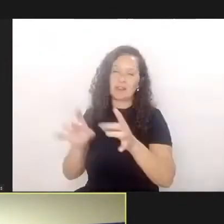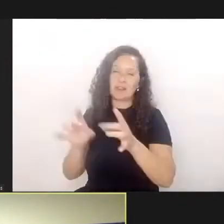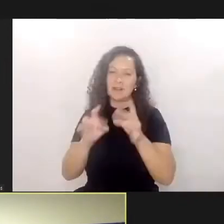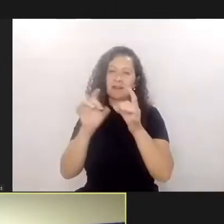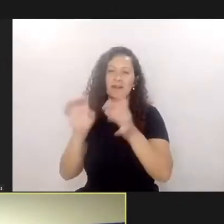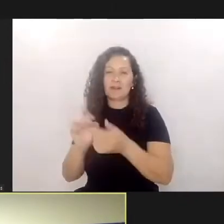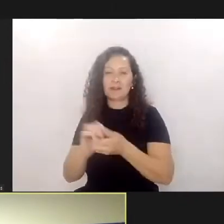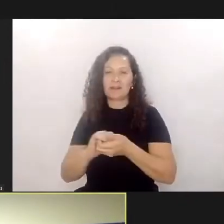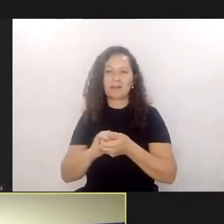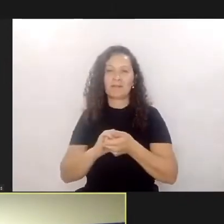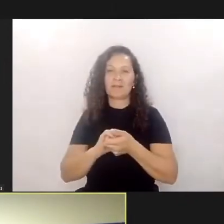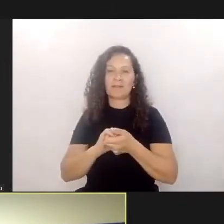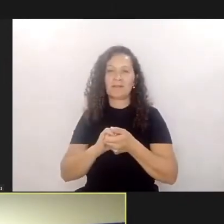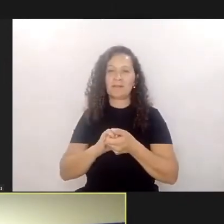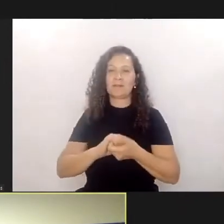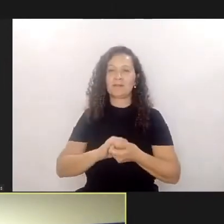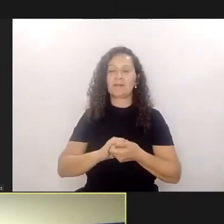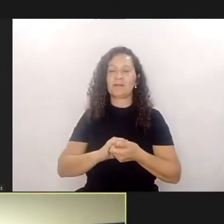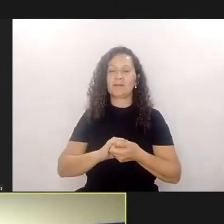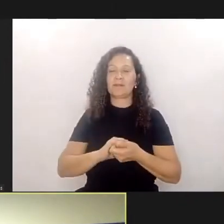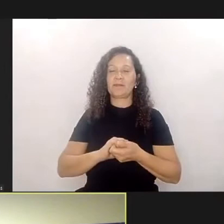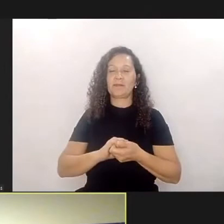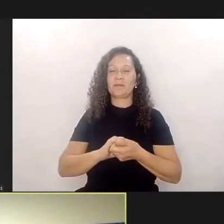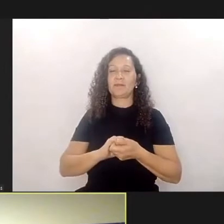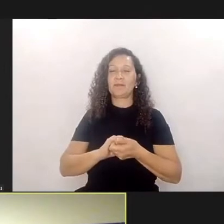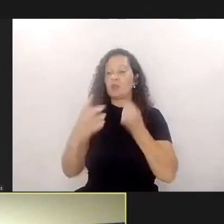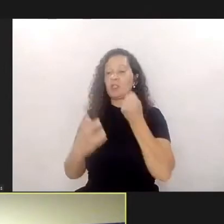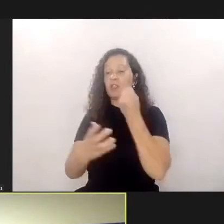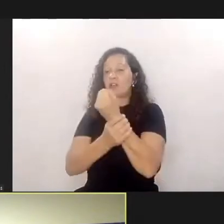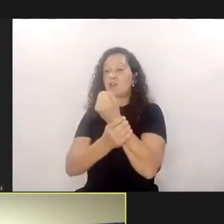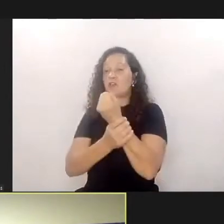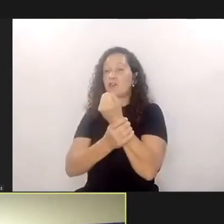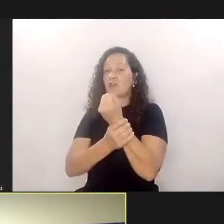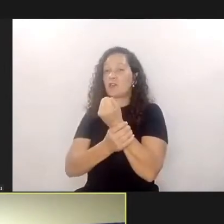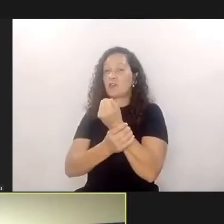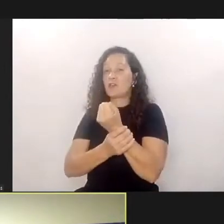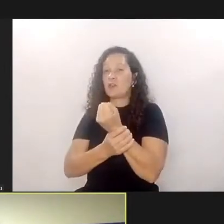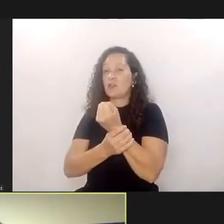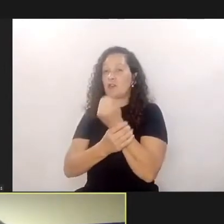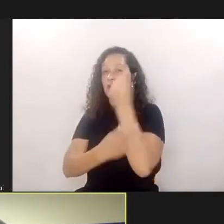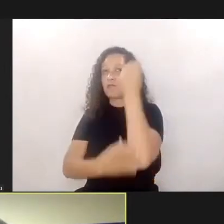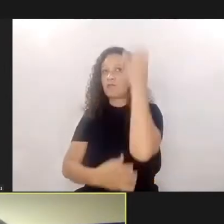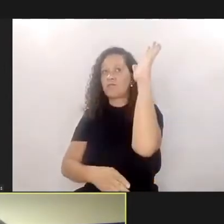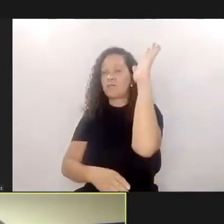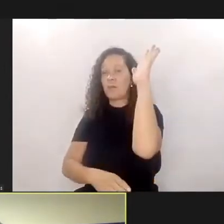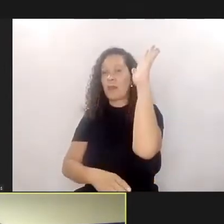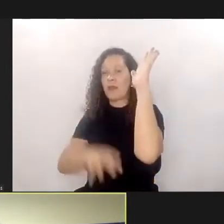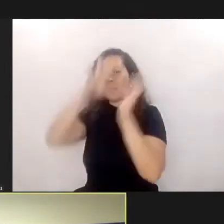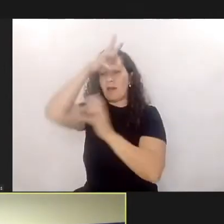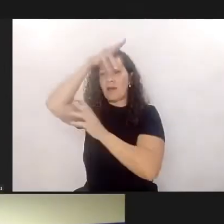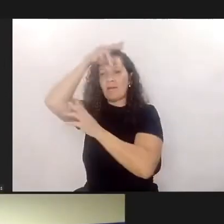que não garante a exploração da floresta em pé? Essa pergunta é do José Júlio Lima.